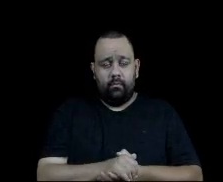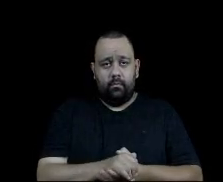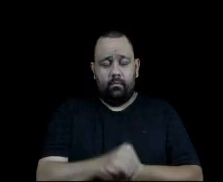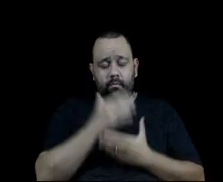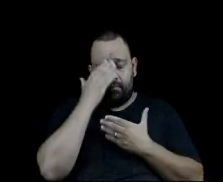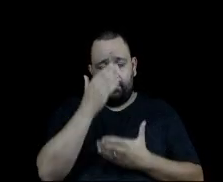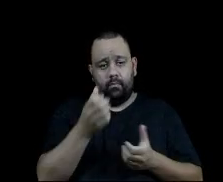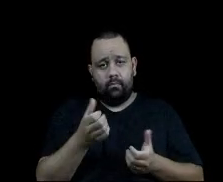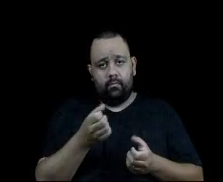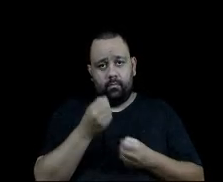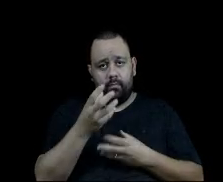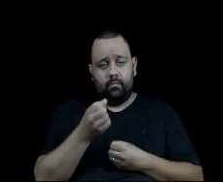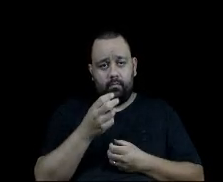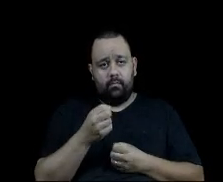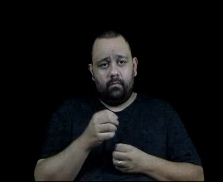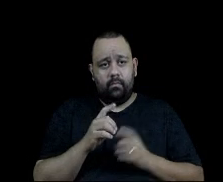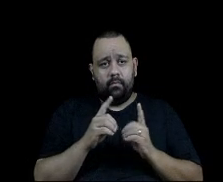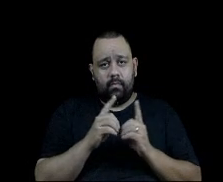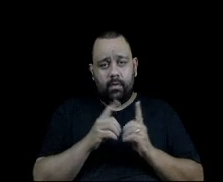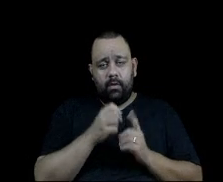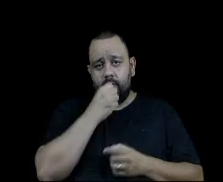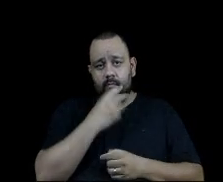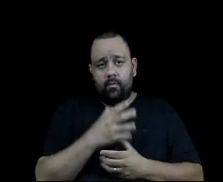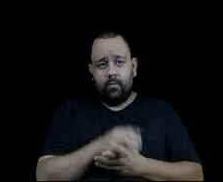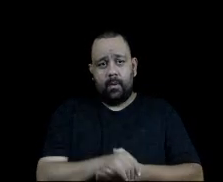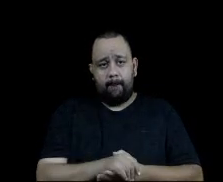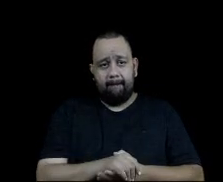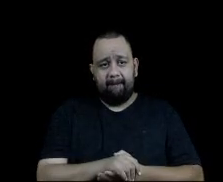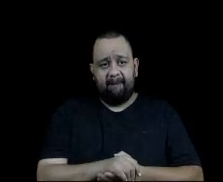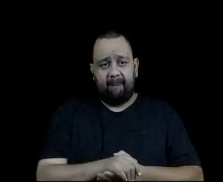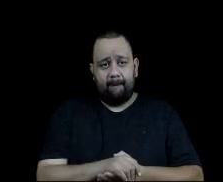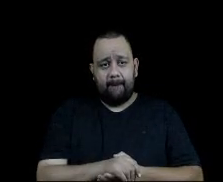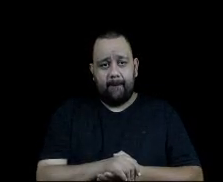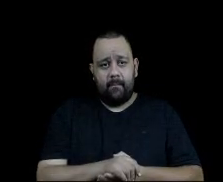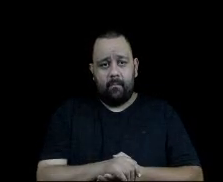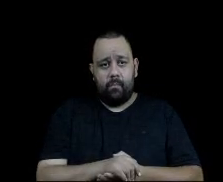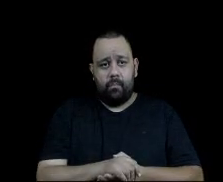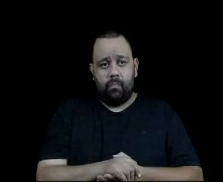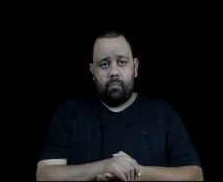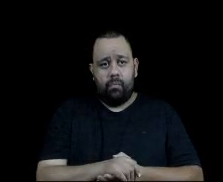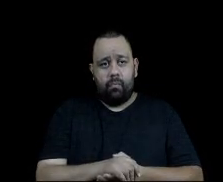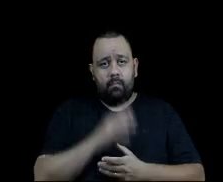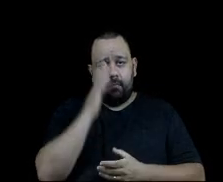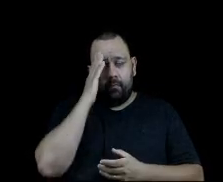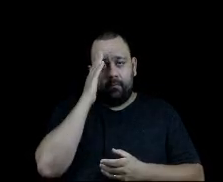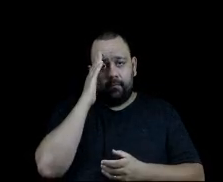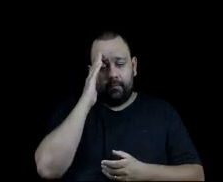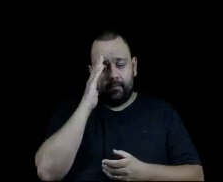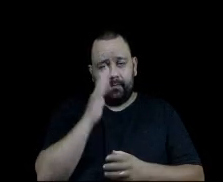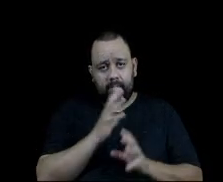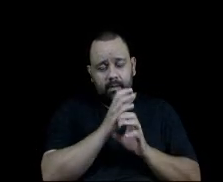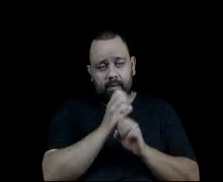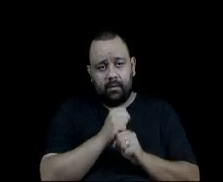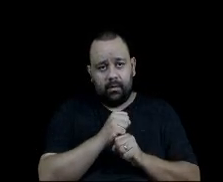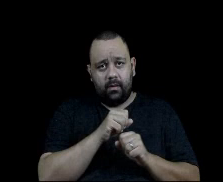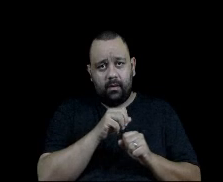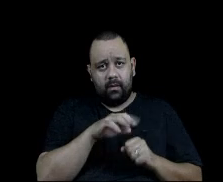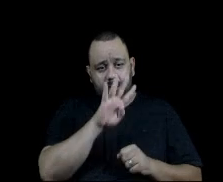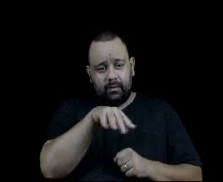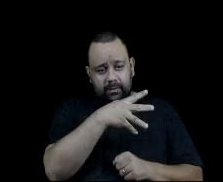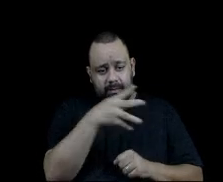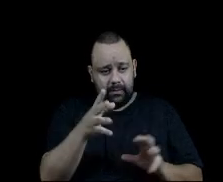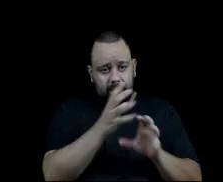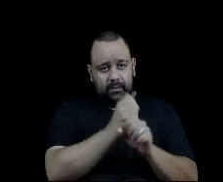Só agradecer pelas informações, muito didáticas. Imagina, eu que agradeço. Eu sou da área de humanas, não de exatas, então tenho uma